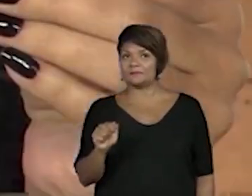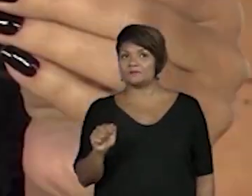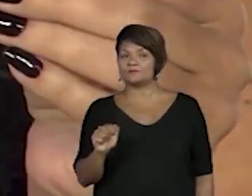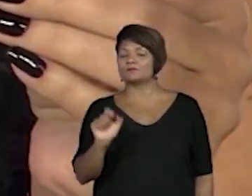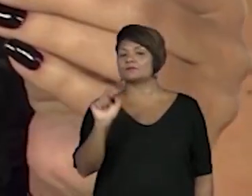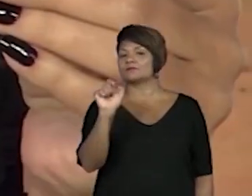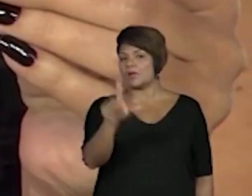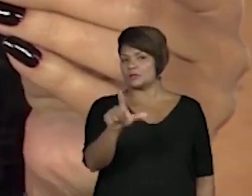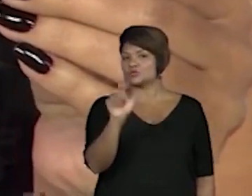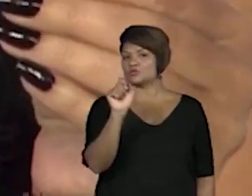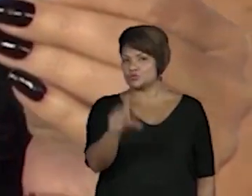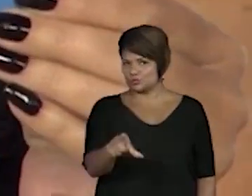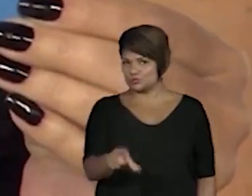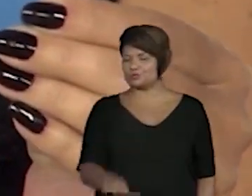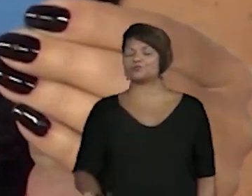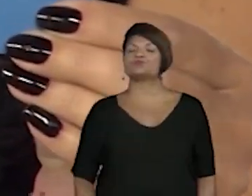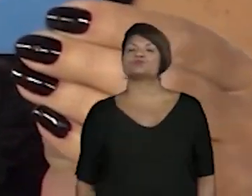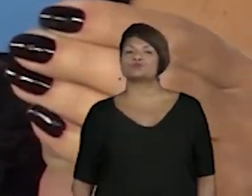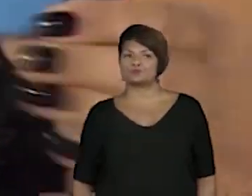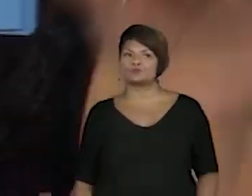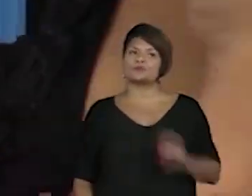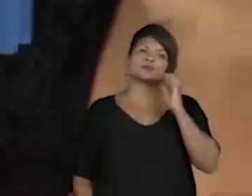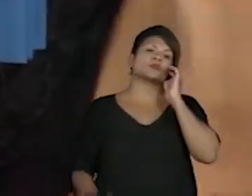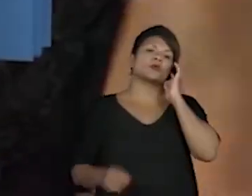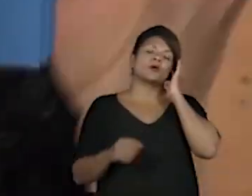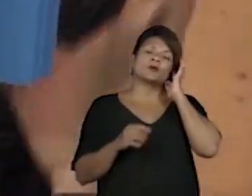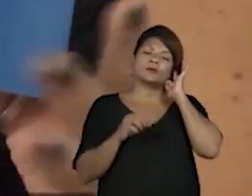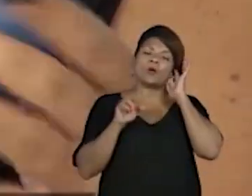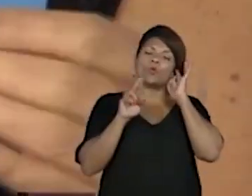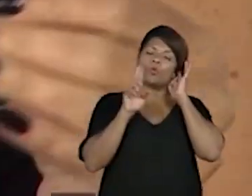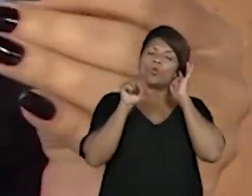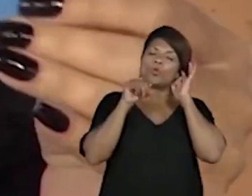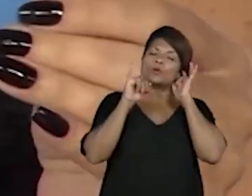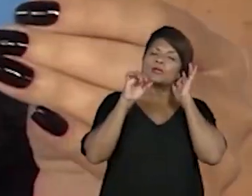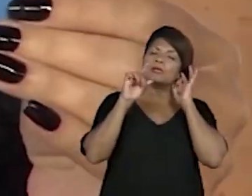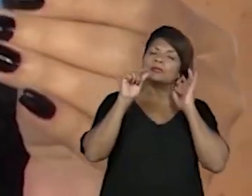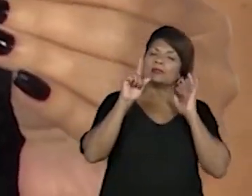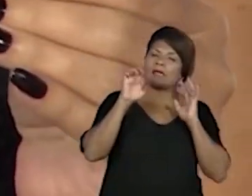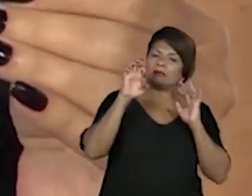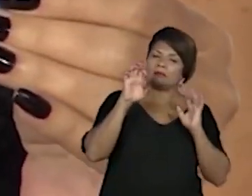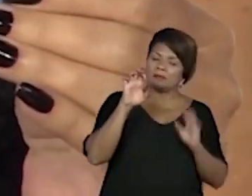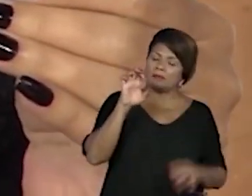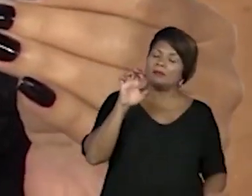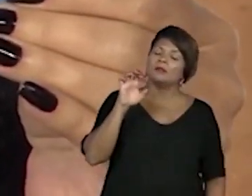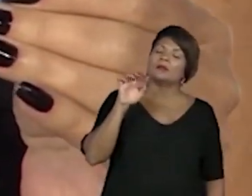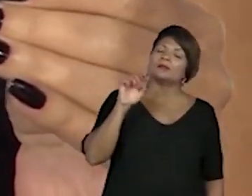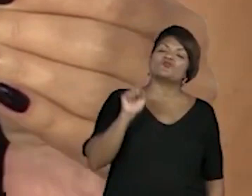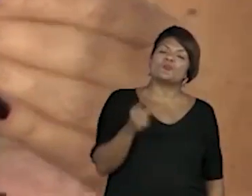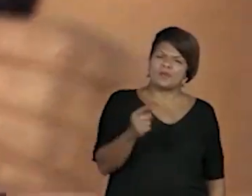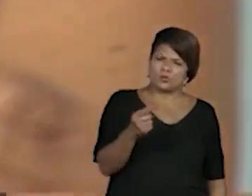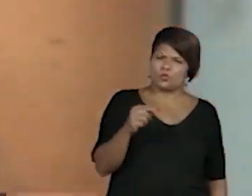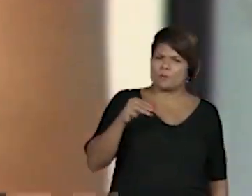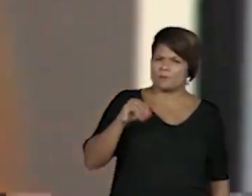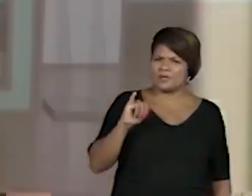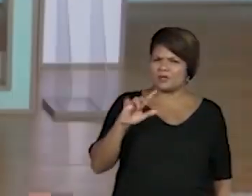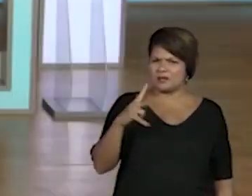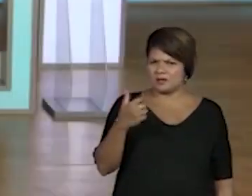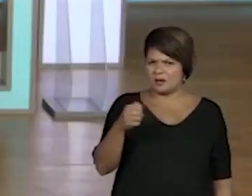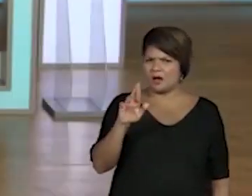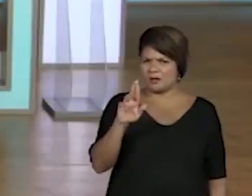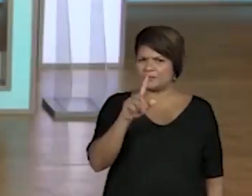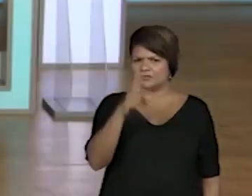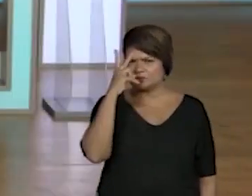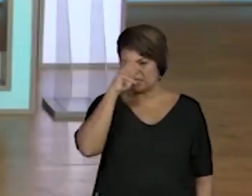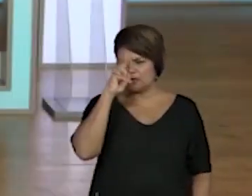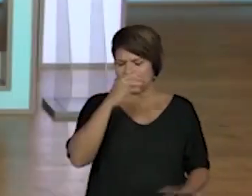a centena. Podíamos colocar a unidade de milhar também, mais para frente a gente vai estar fazendo isso. Mas lembrando que a gente está relembrando uma